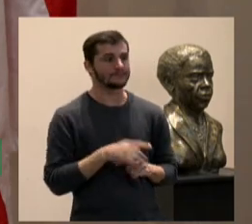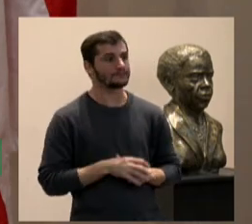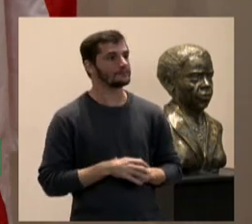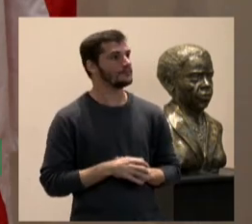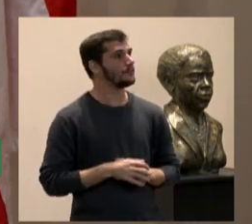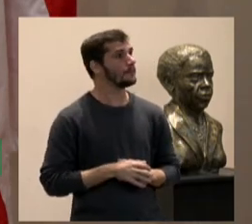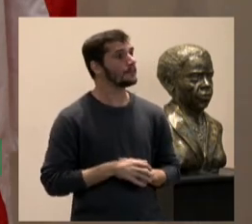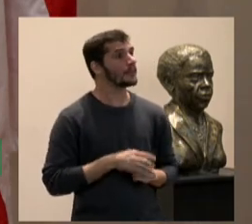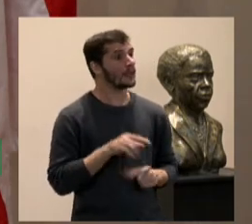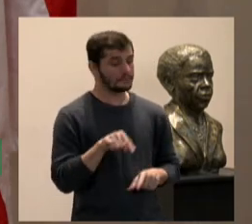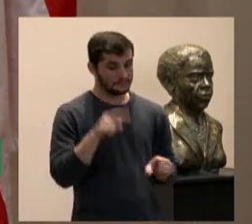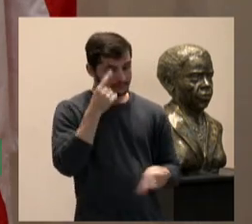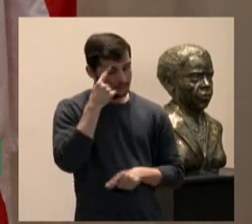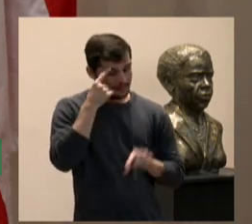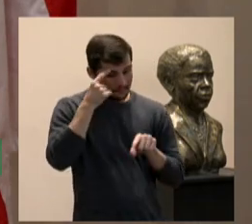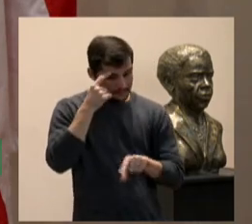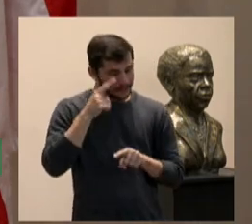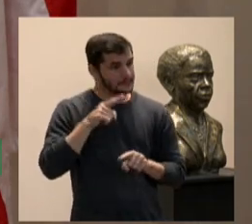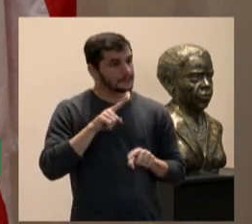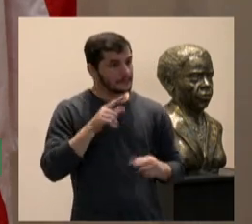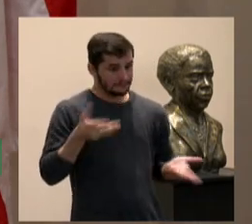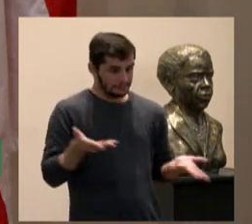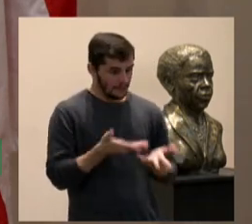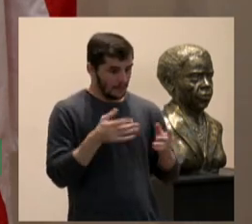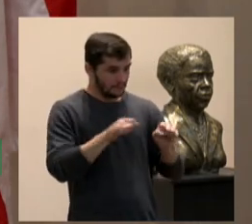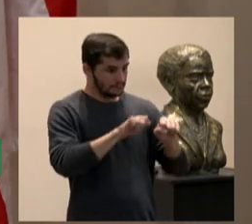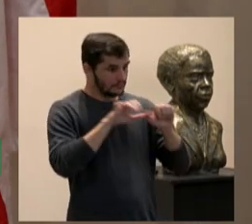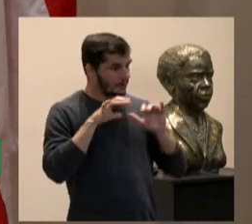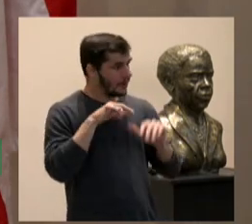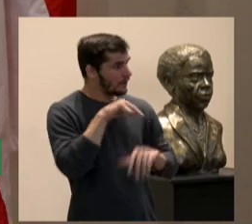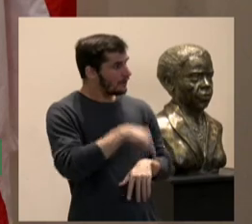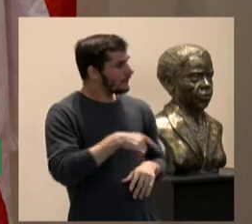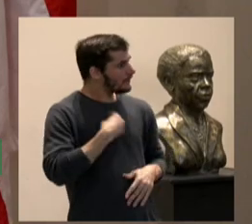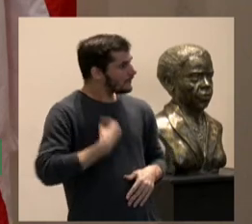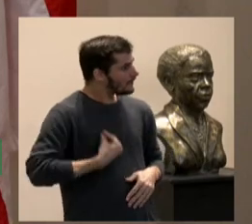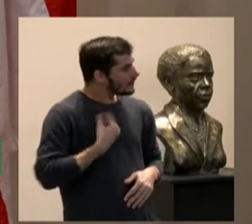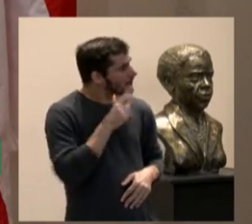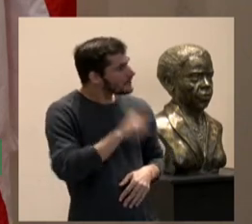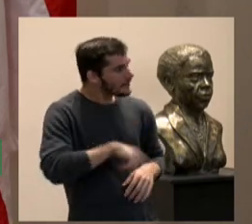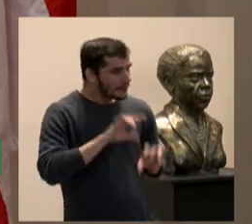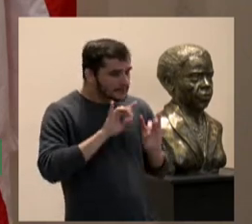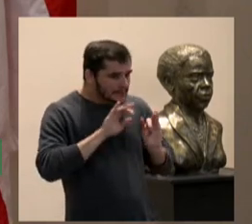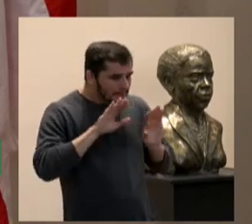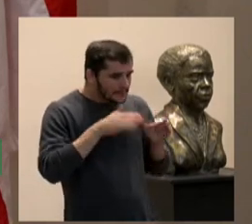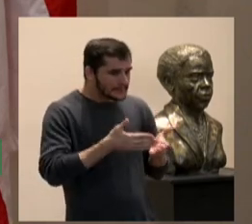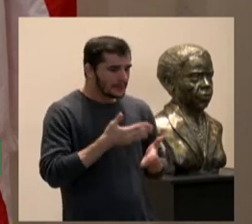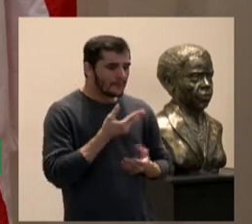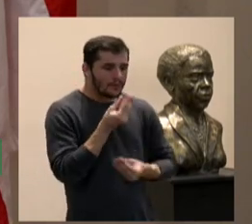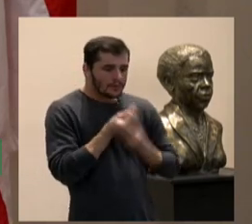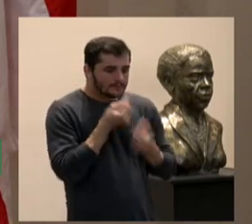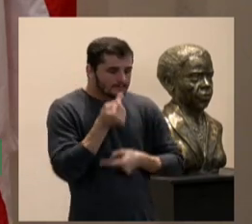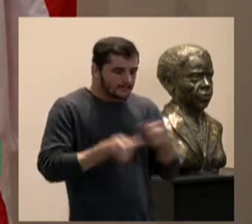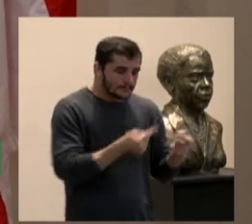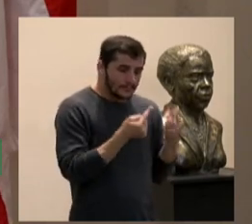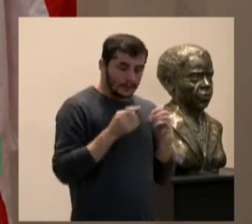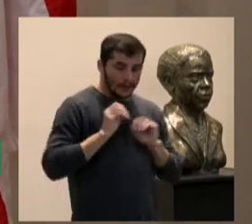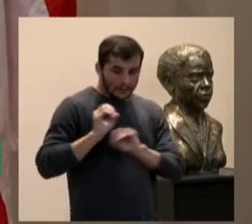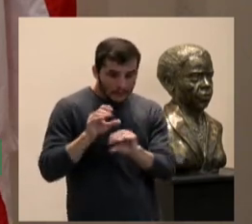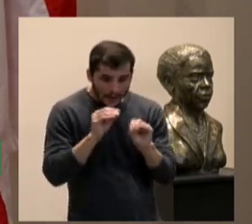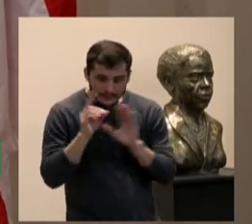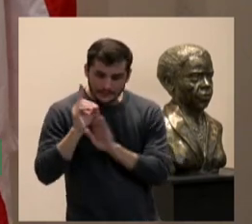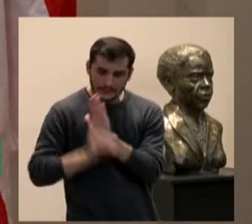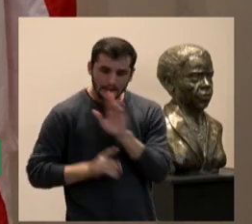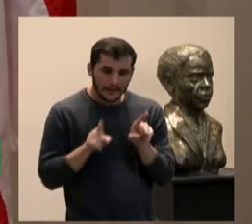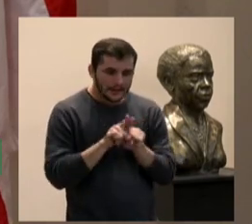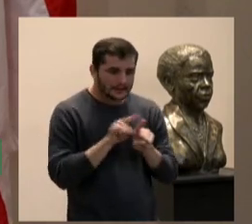nossa ideia aqui nessa sessão é discutir especificamente com vocês a questão do direito à educação, etapas e modalidades de ensino